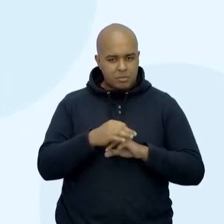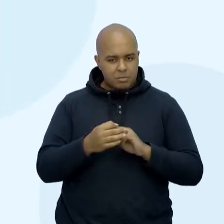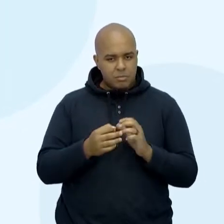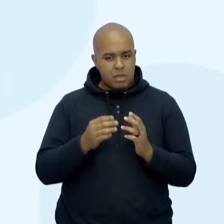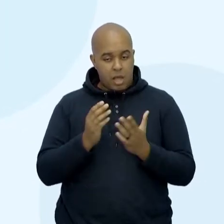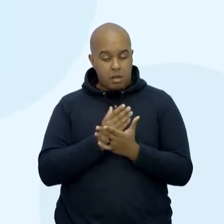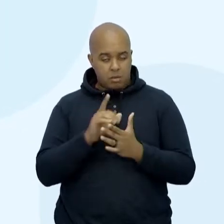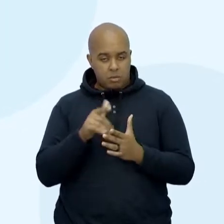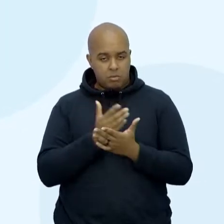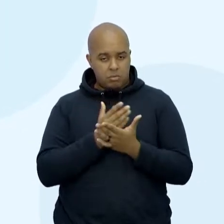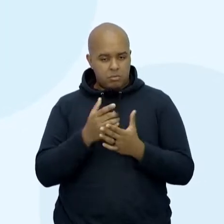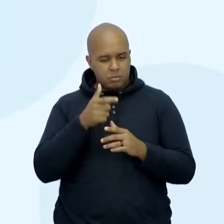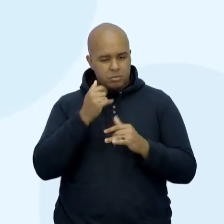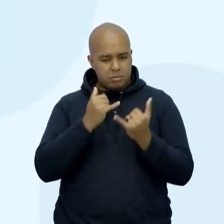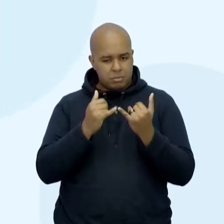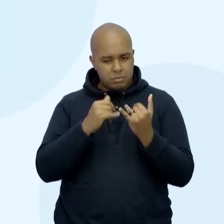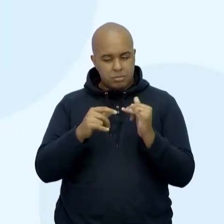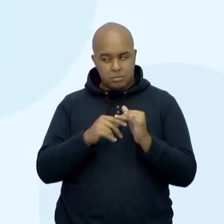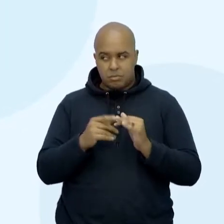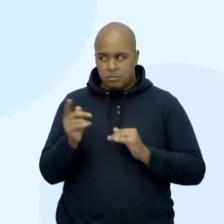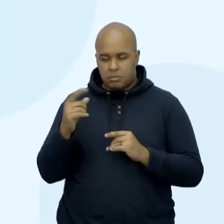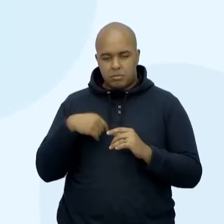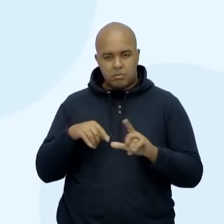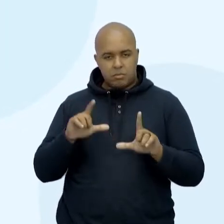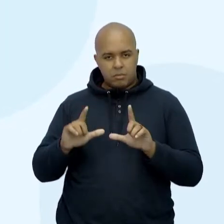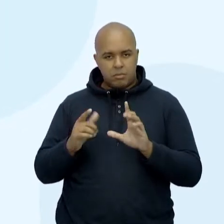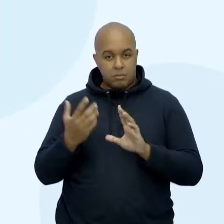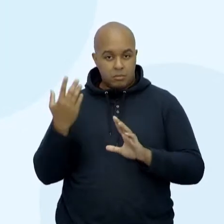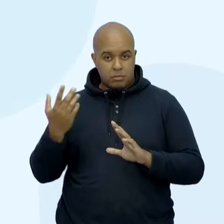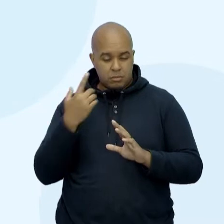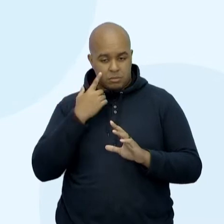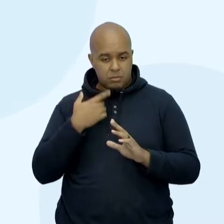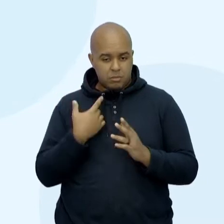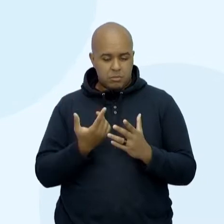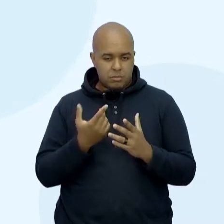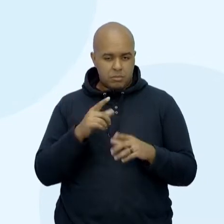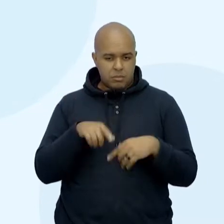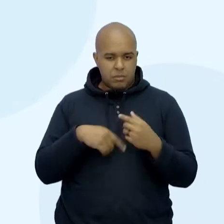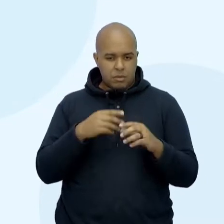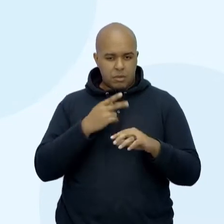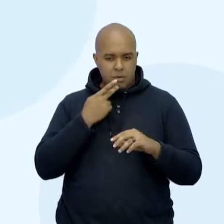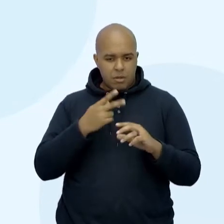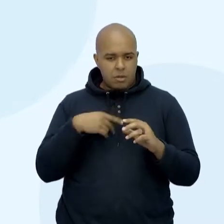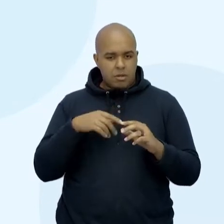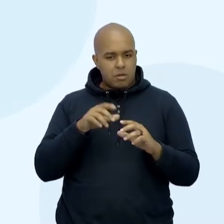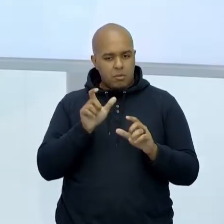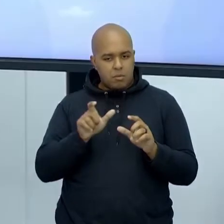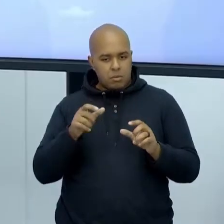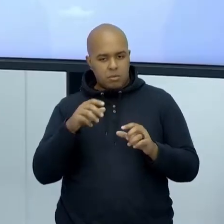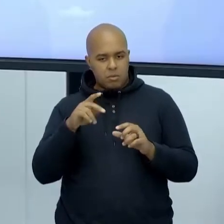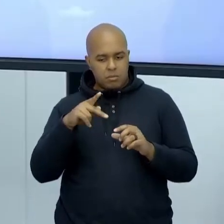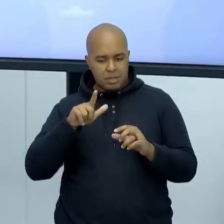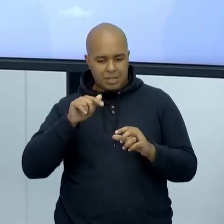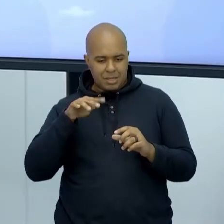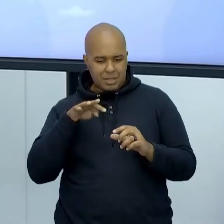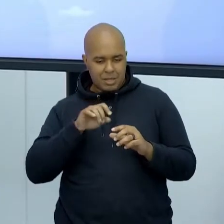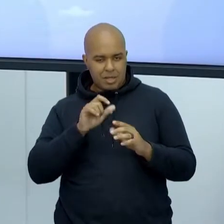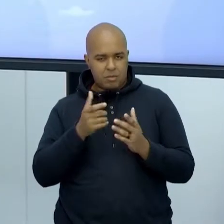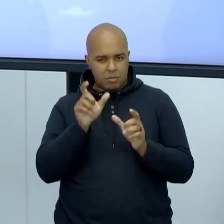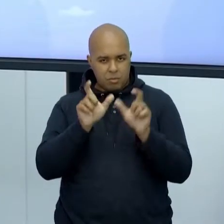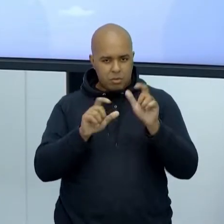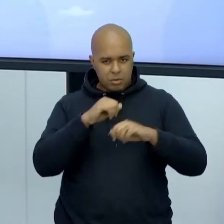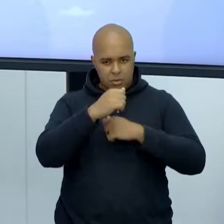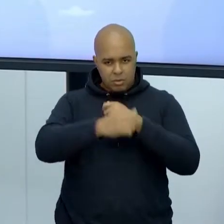era algo parecido com isso que está aqui na lousa para vocês. E aí ele foi chamado até de modelo planetário, né? Ele achava